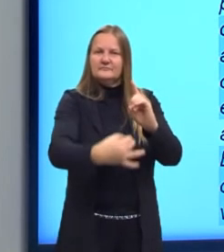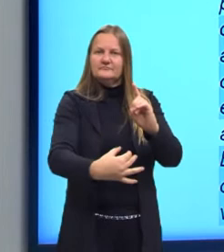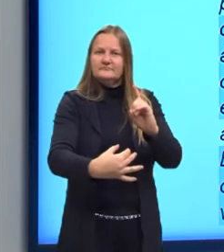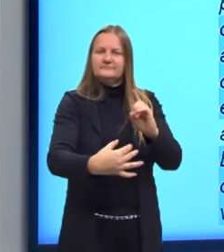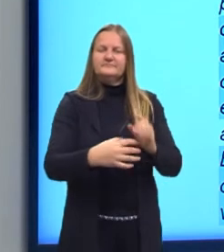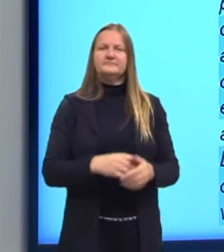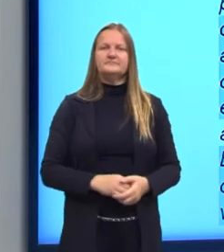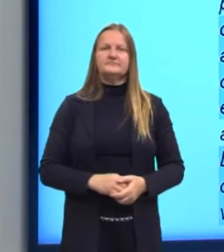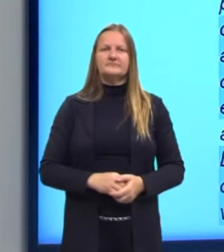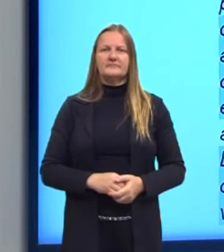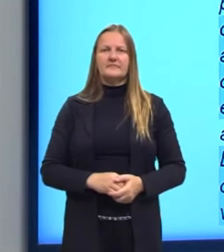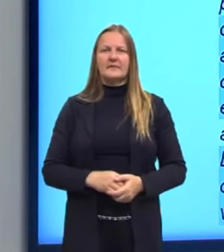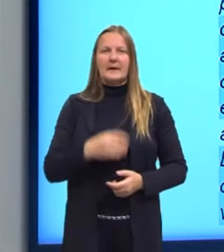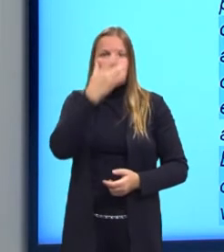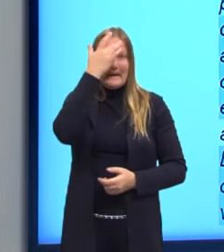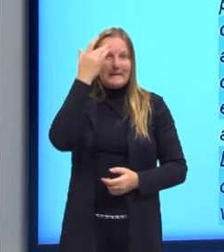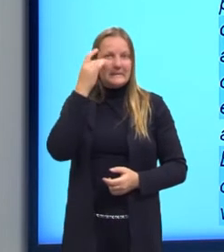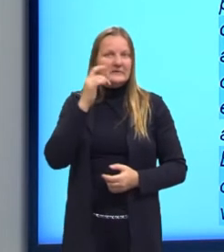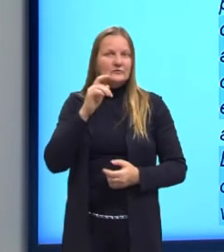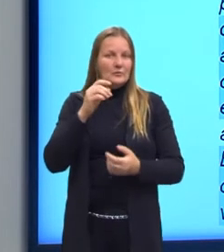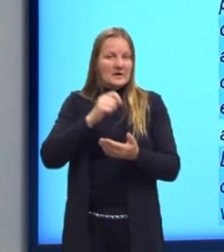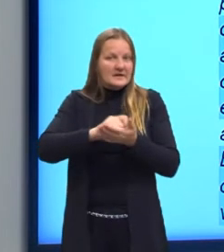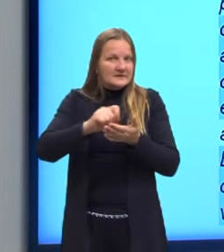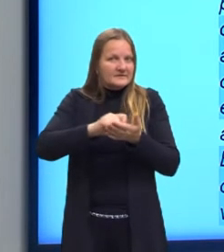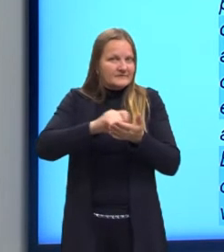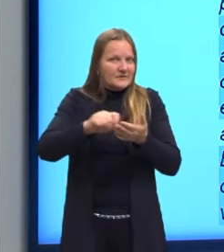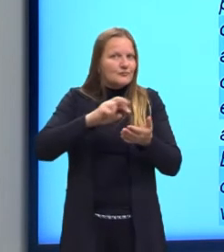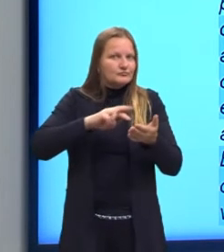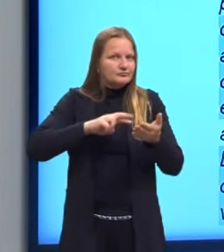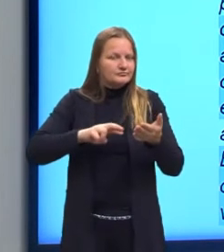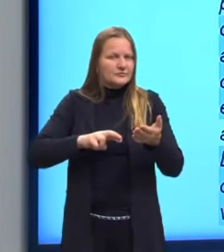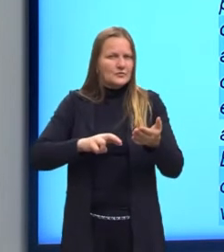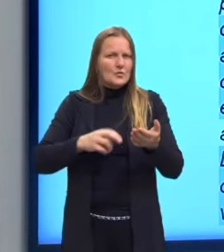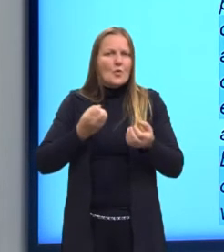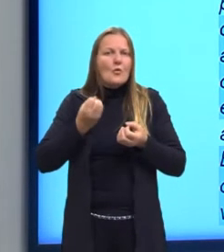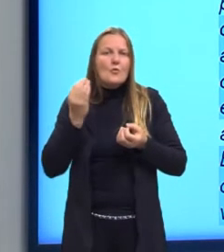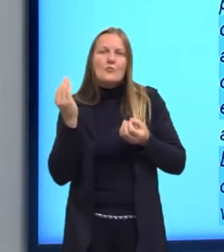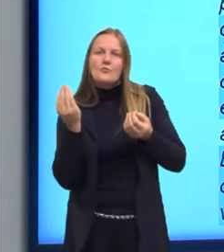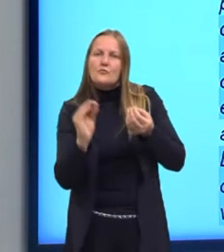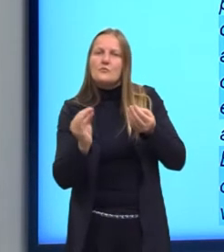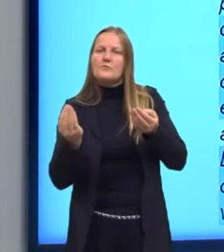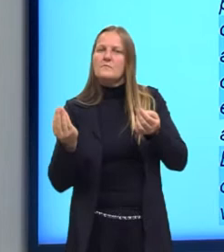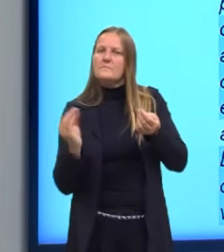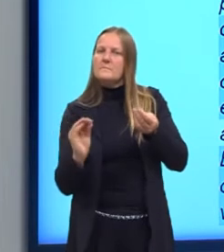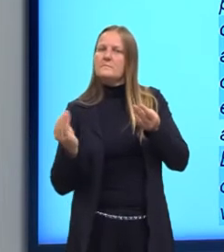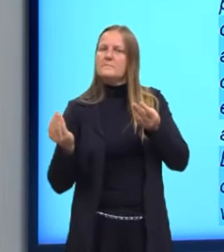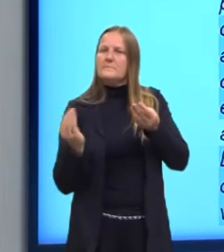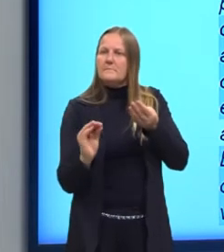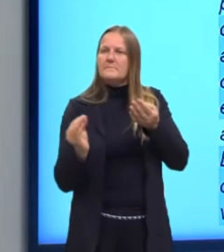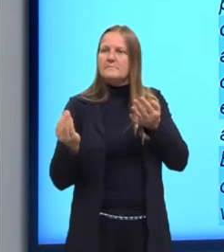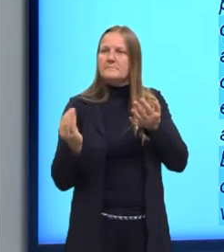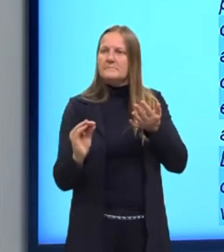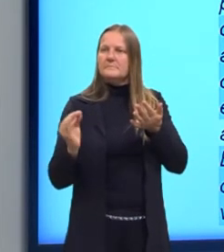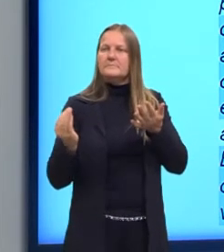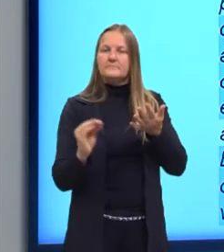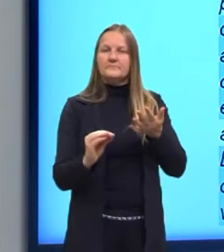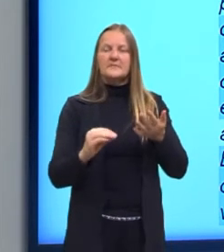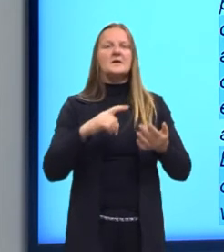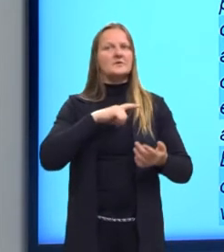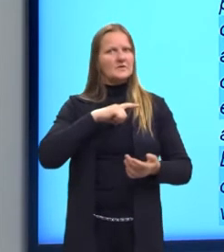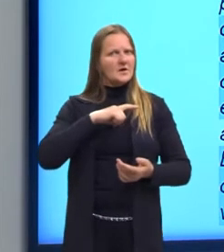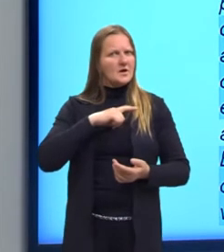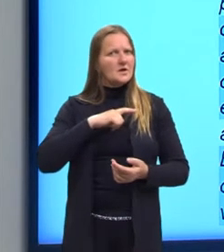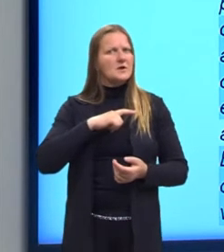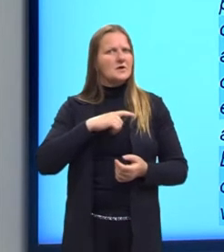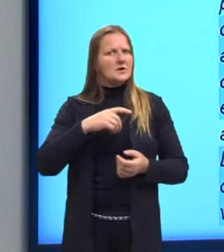o sujeito que escreveu essa redação ele coloca através da escrita dele que ele tem conhecimento